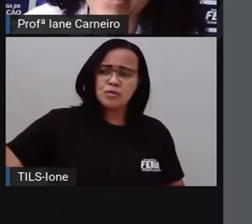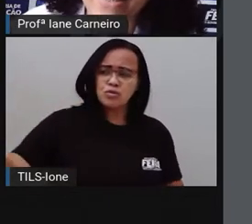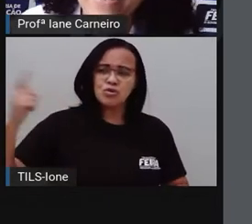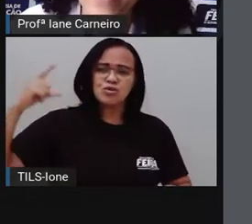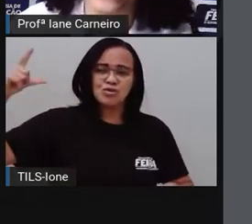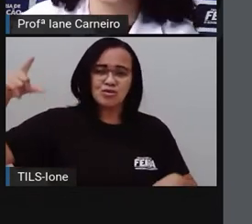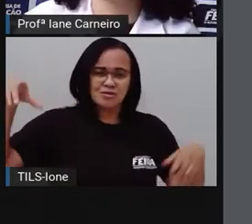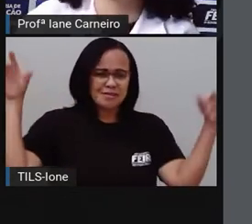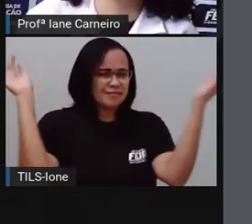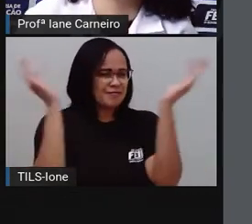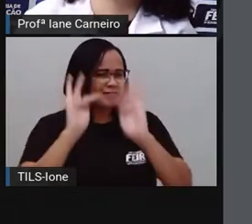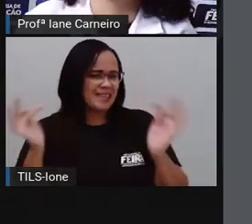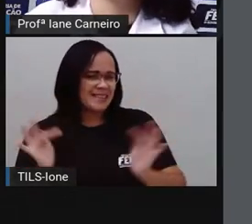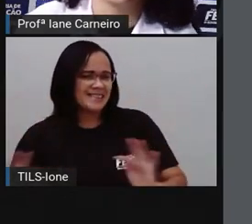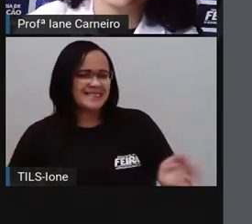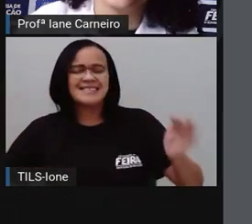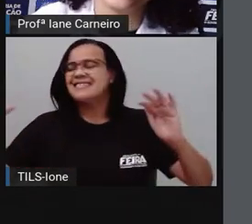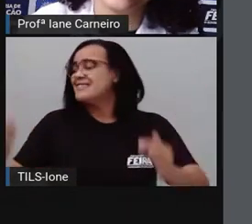da vida.